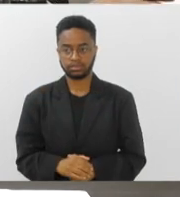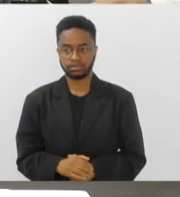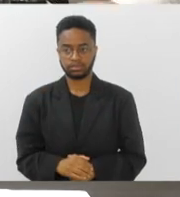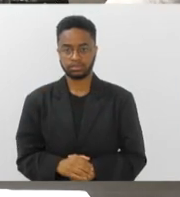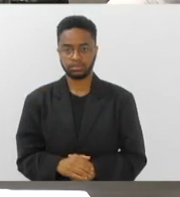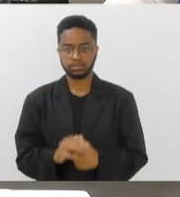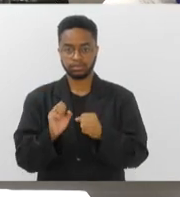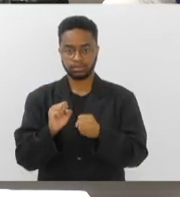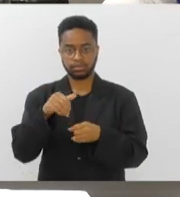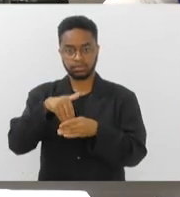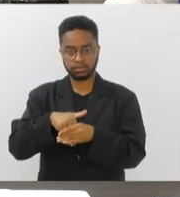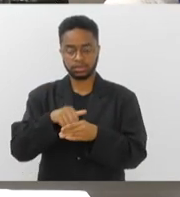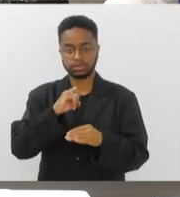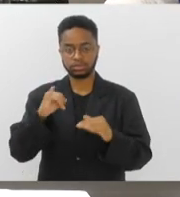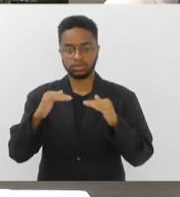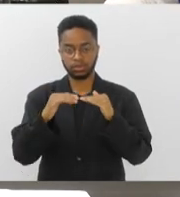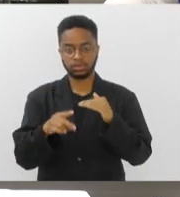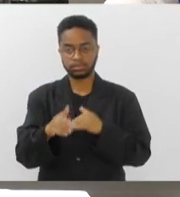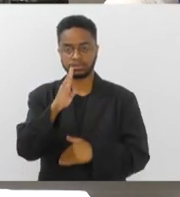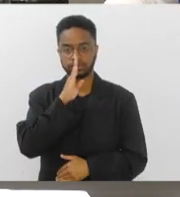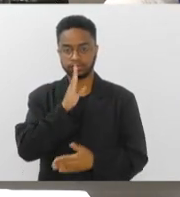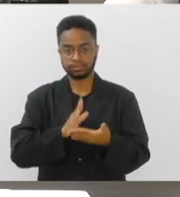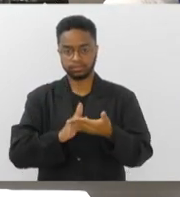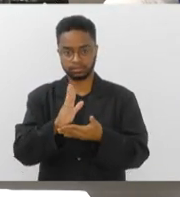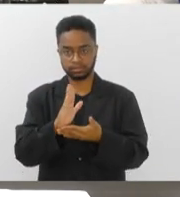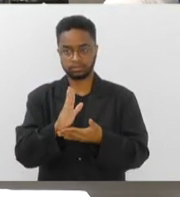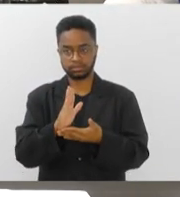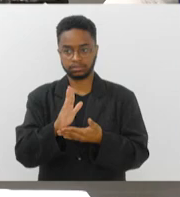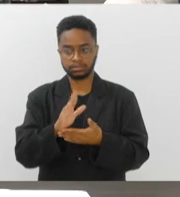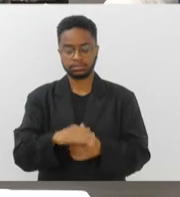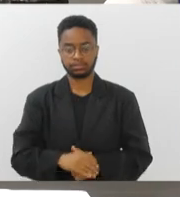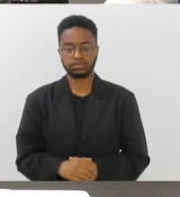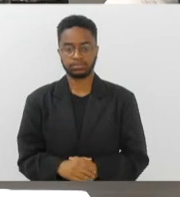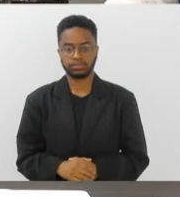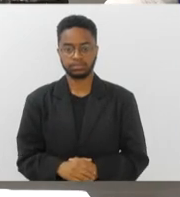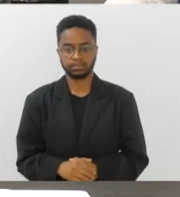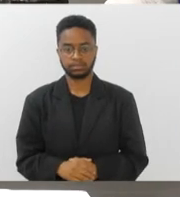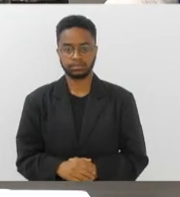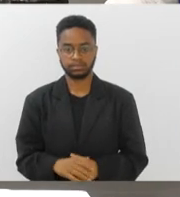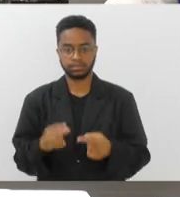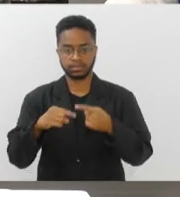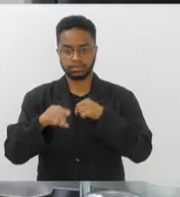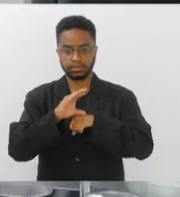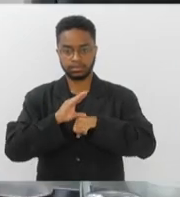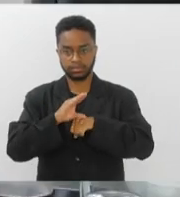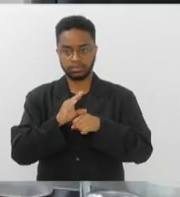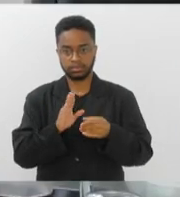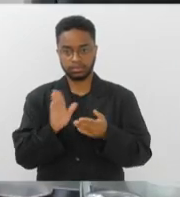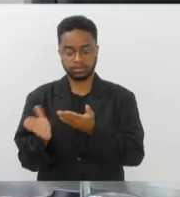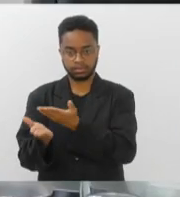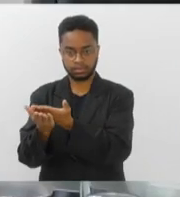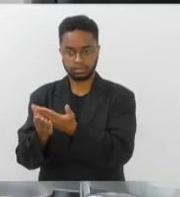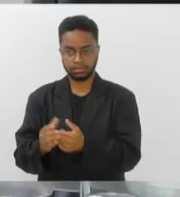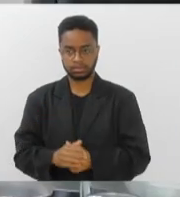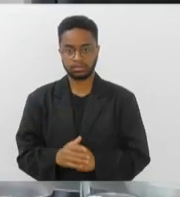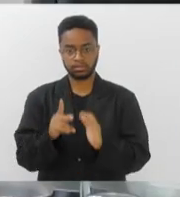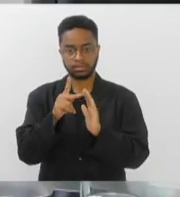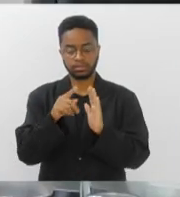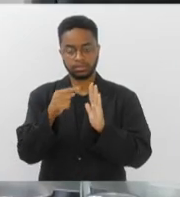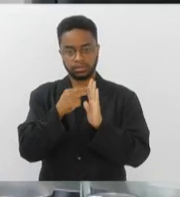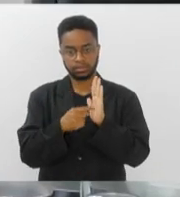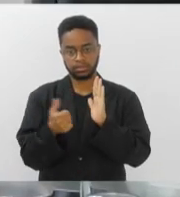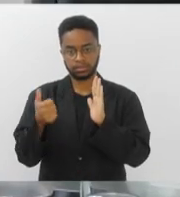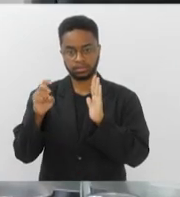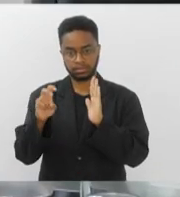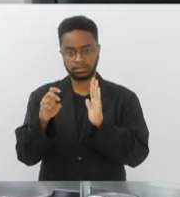Em votação, os senhores que aprovam permaneçam como estão. Aprovado a inconstitucionalidade. O projeto vai arquivo. 15 da pauta, projeto de